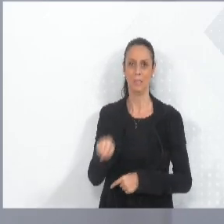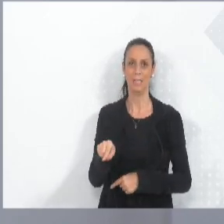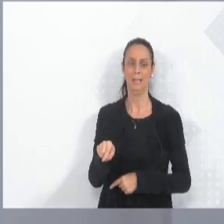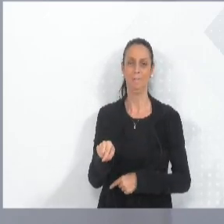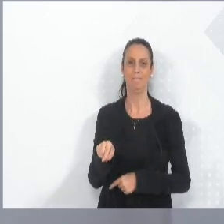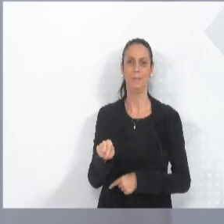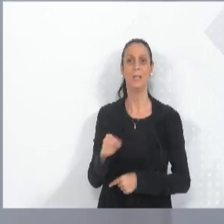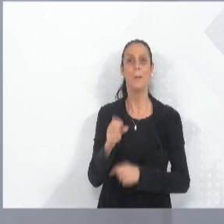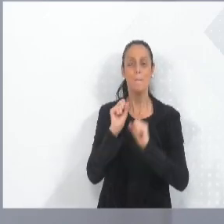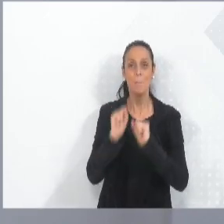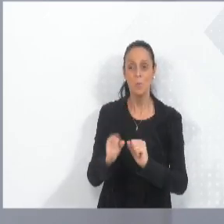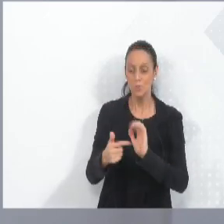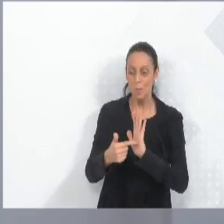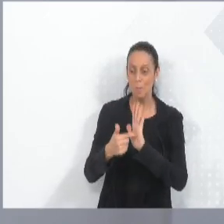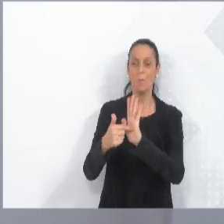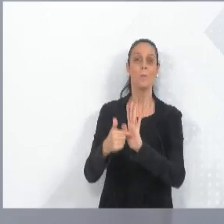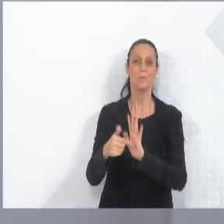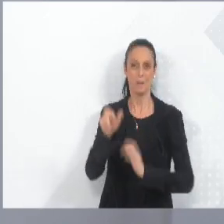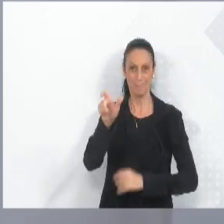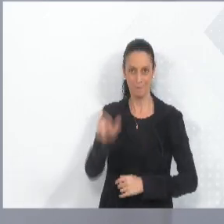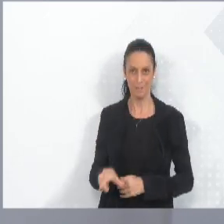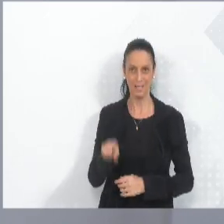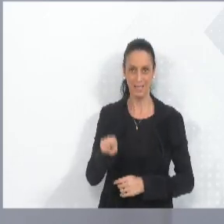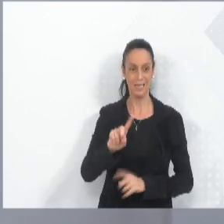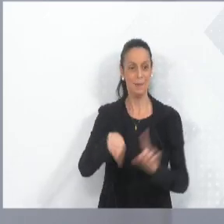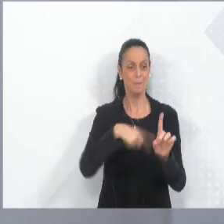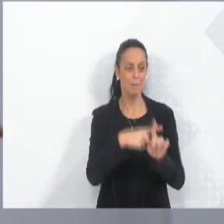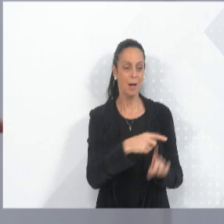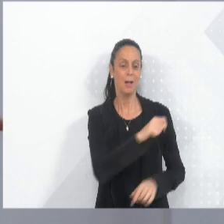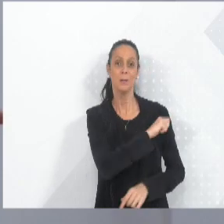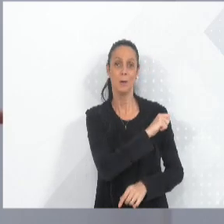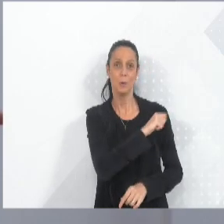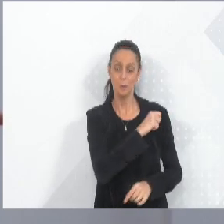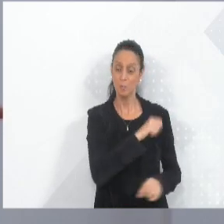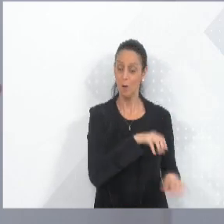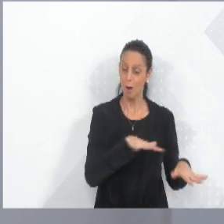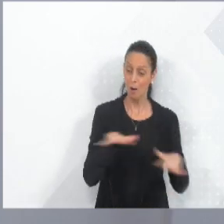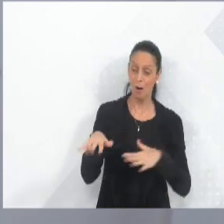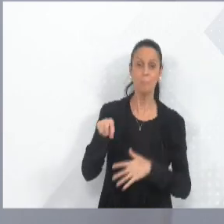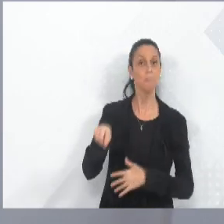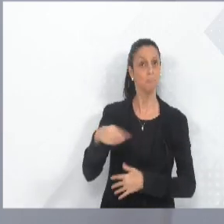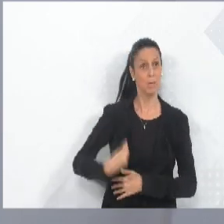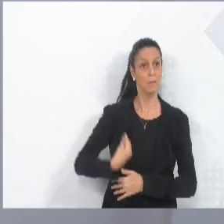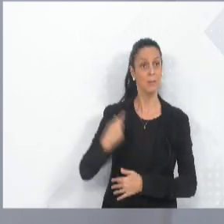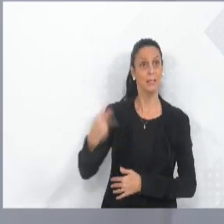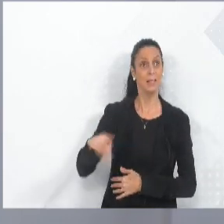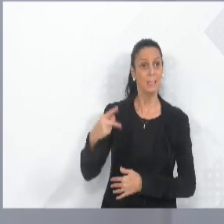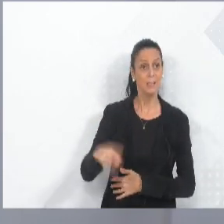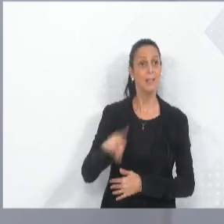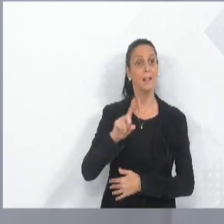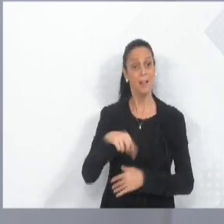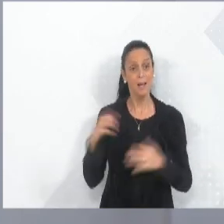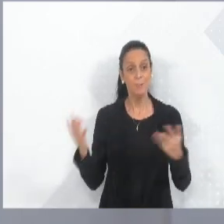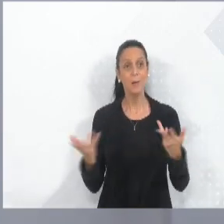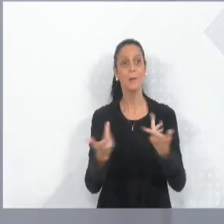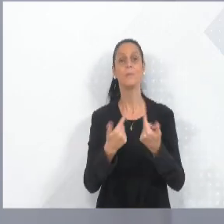mostrar a outros alunos como o mundo azul do hotel que que é